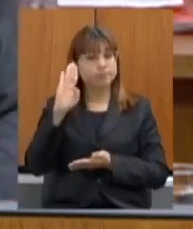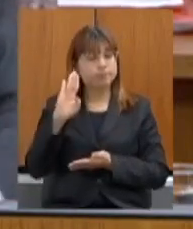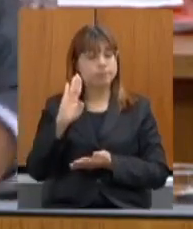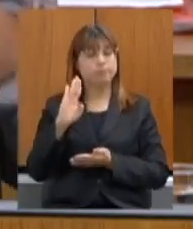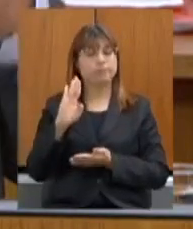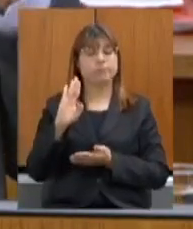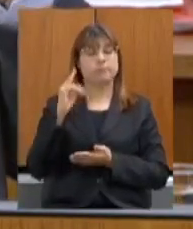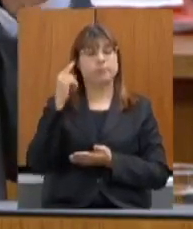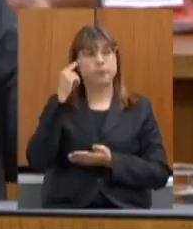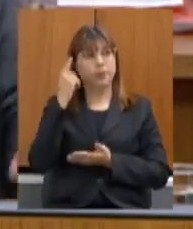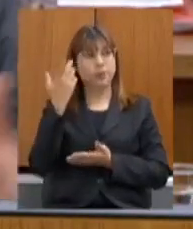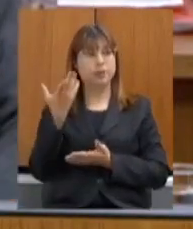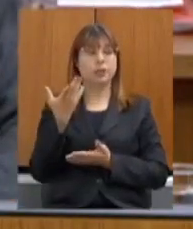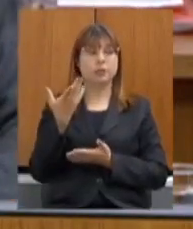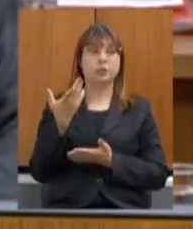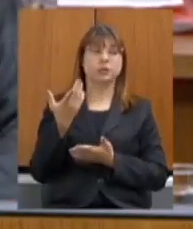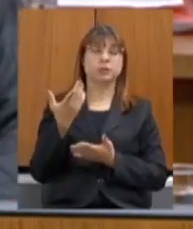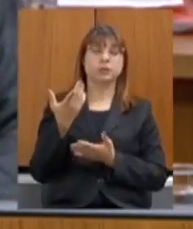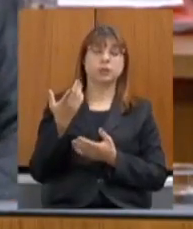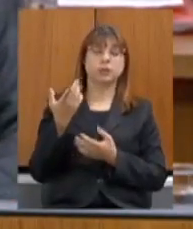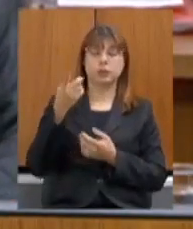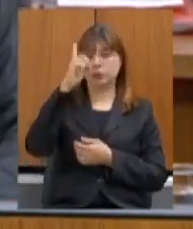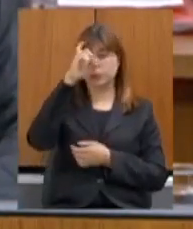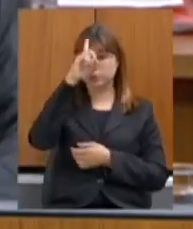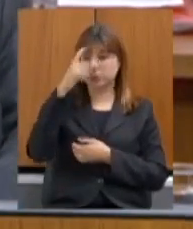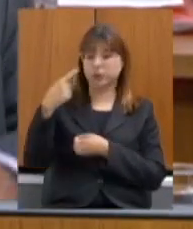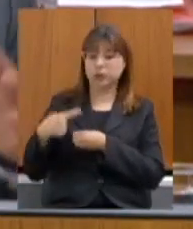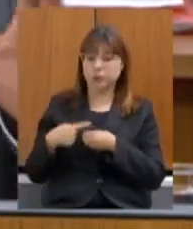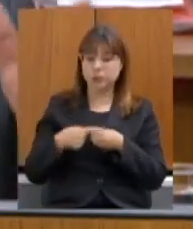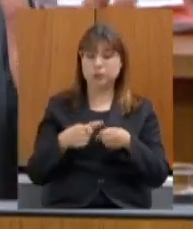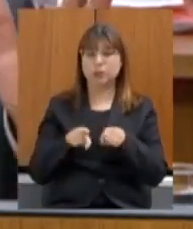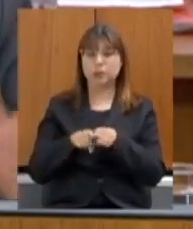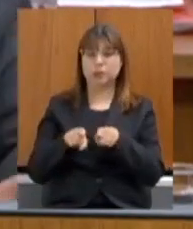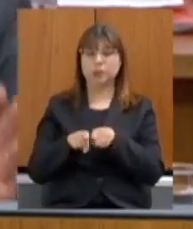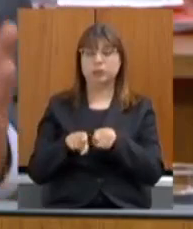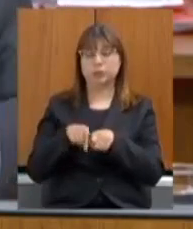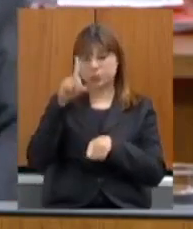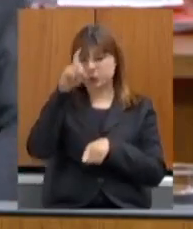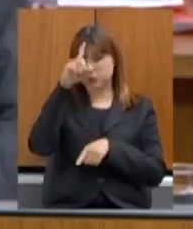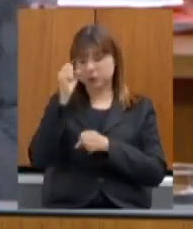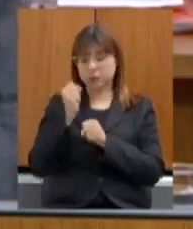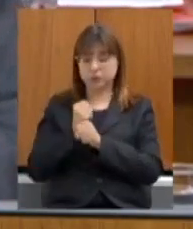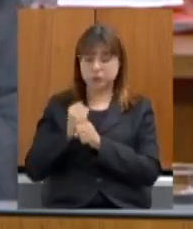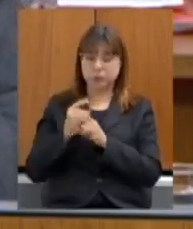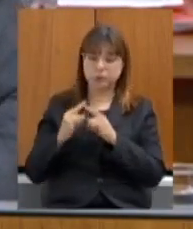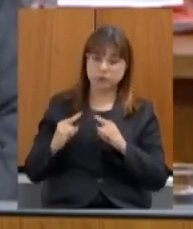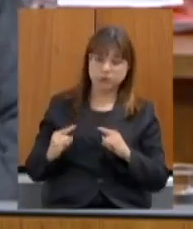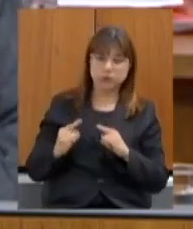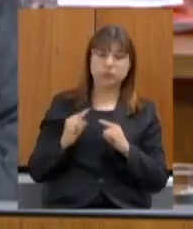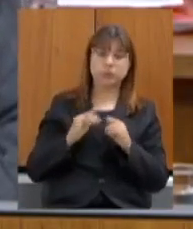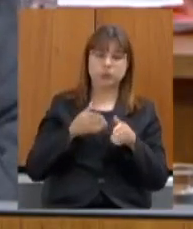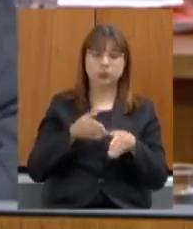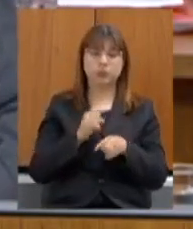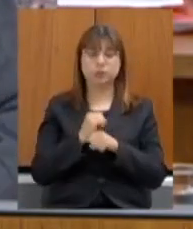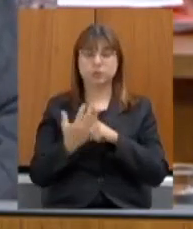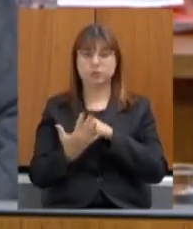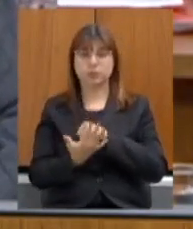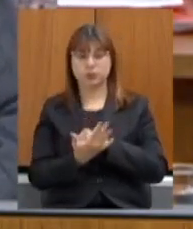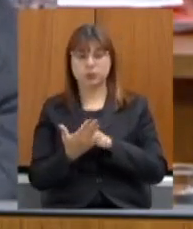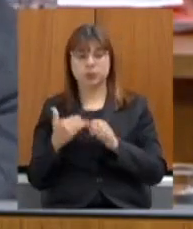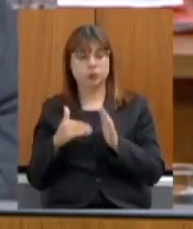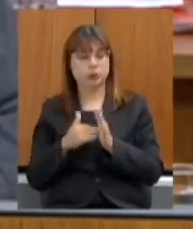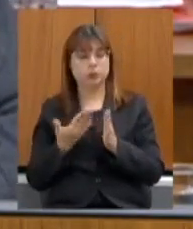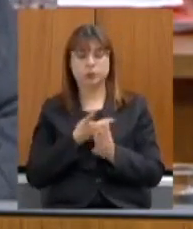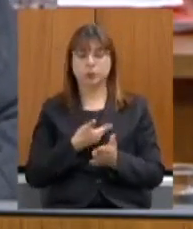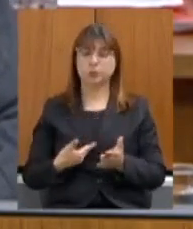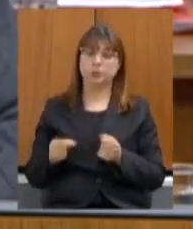campanha, a participação dos hospitais regionais e tantas e tantas ações que o governo fez durante essa pandemia que até hoje